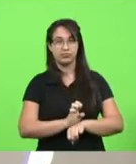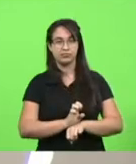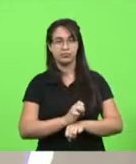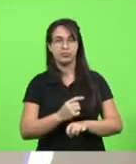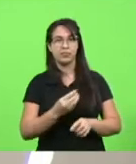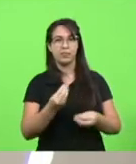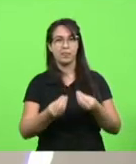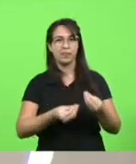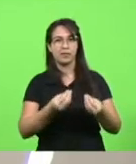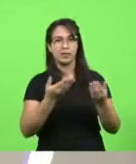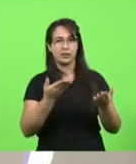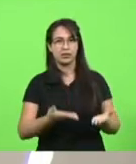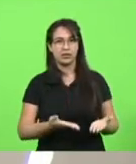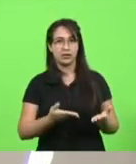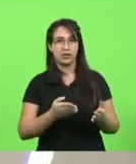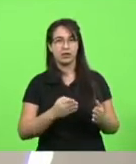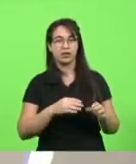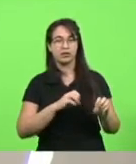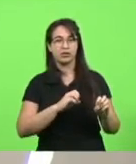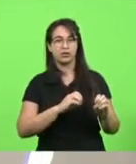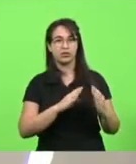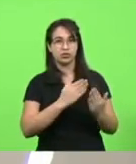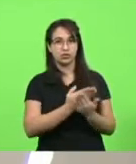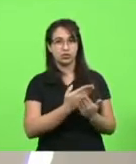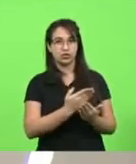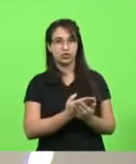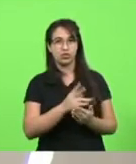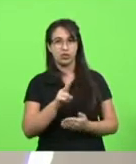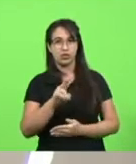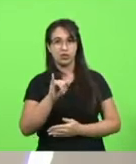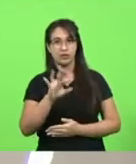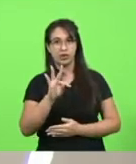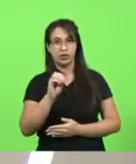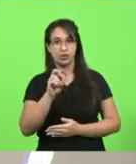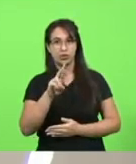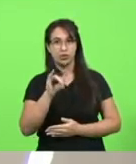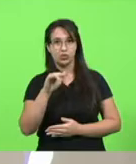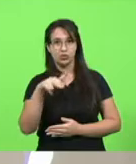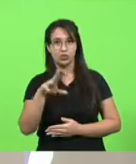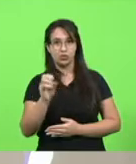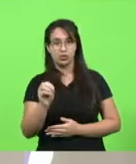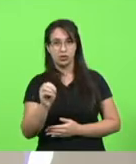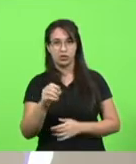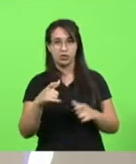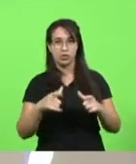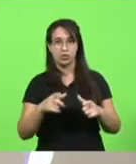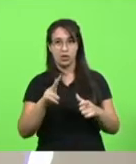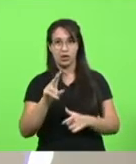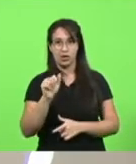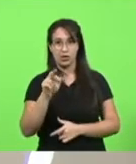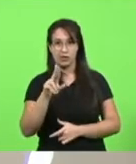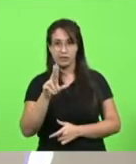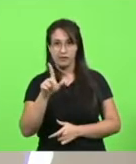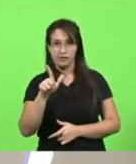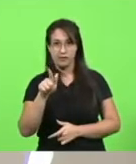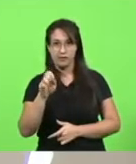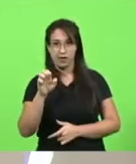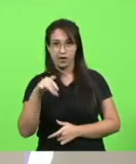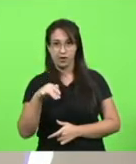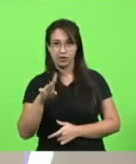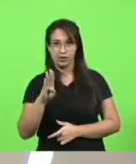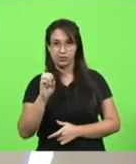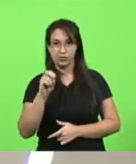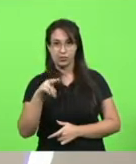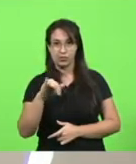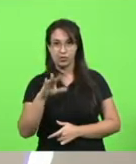Educação Básica Vitorino Romã, localizada no município de Vargem Bonita, em discussão. Não havendo quem queira